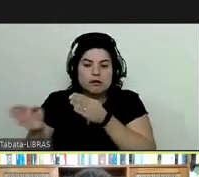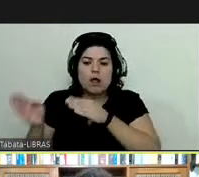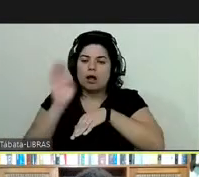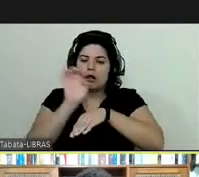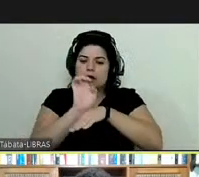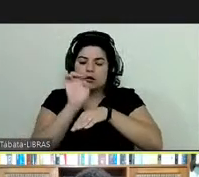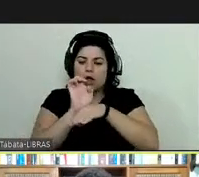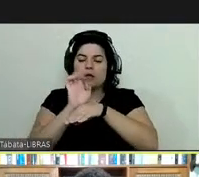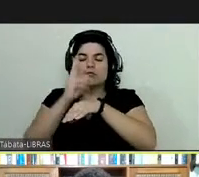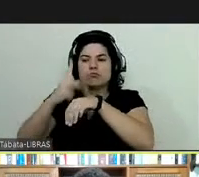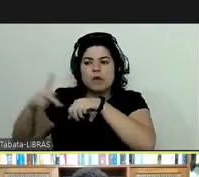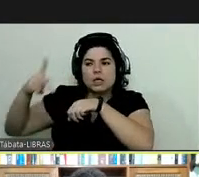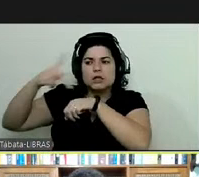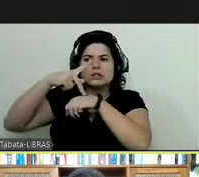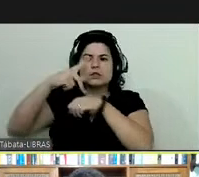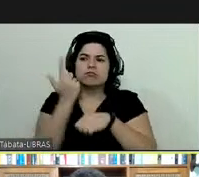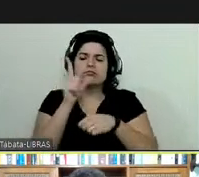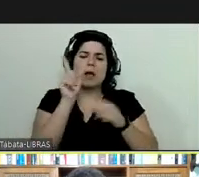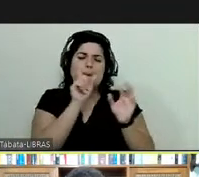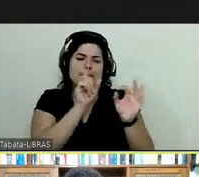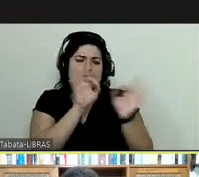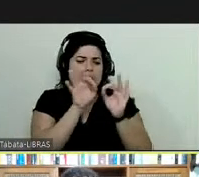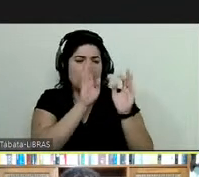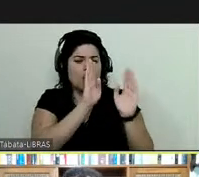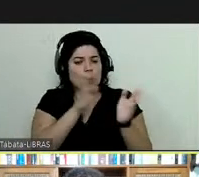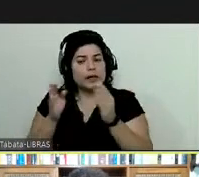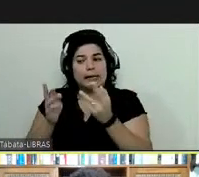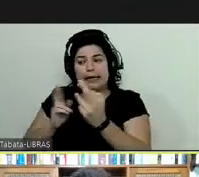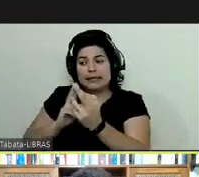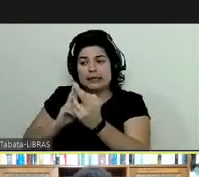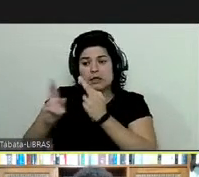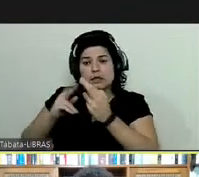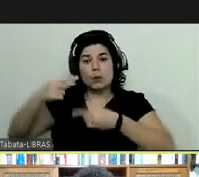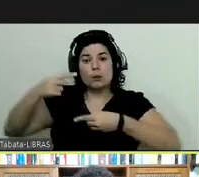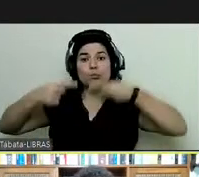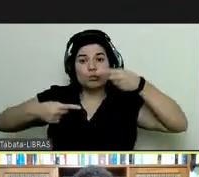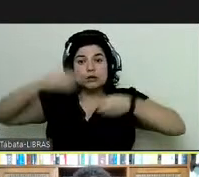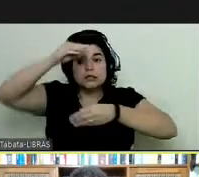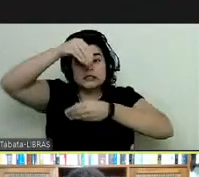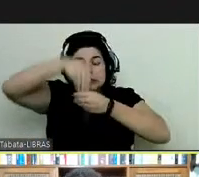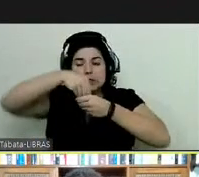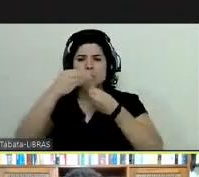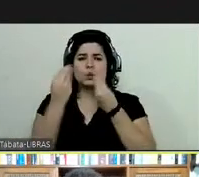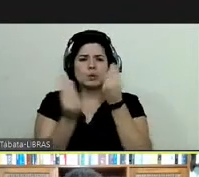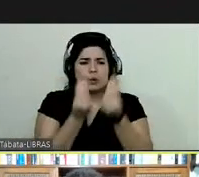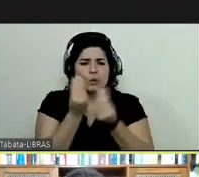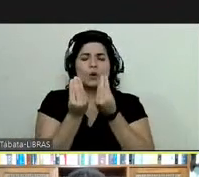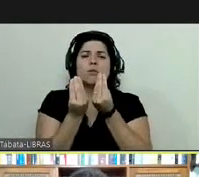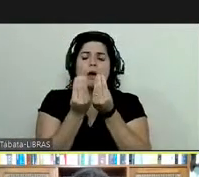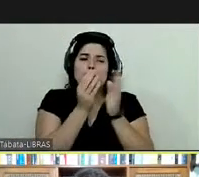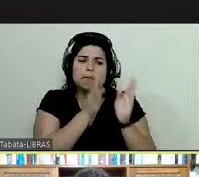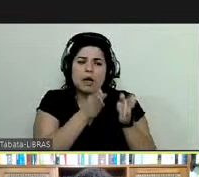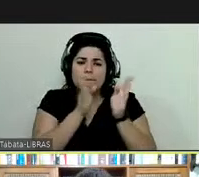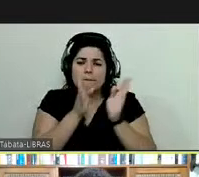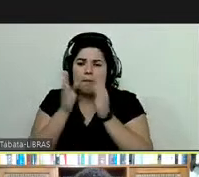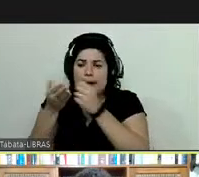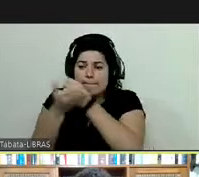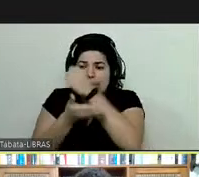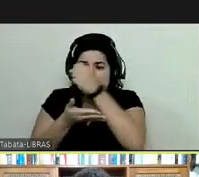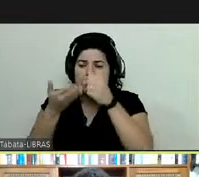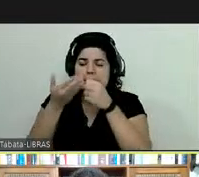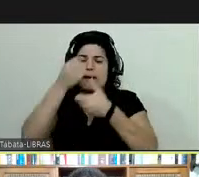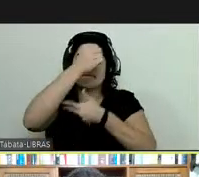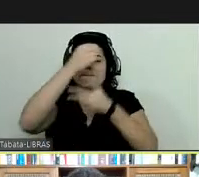estados nacionais né como organizar as relações políticas em seu interior a usar as bases dos